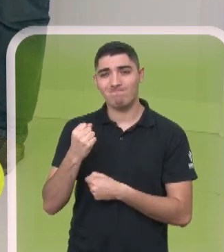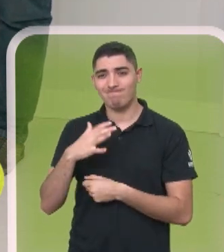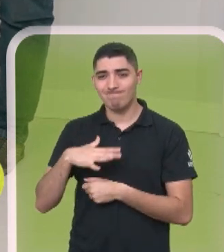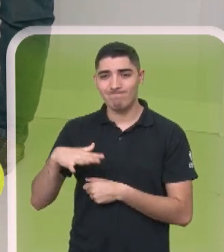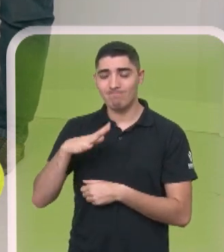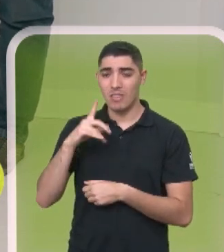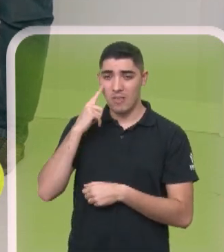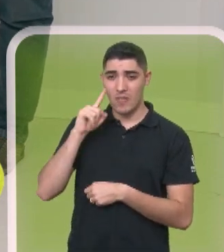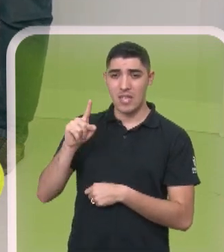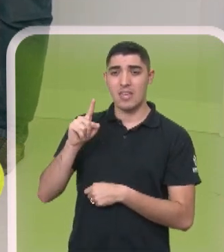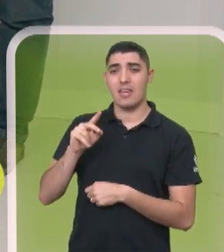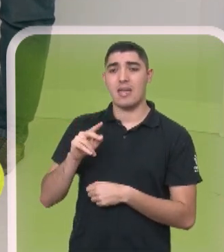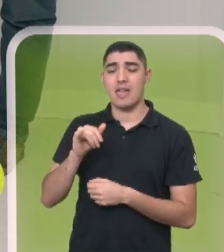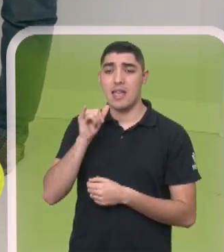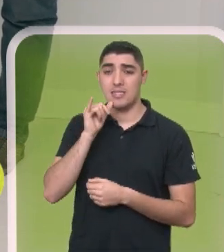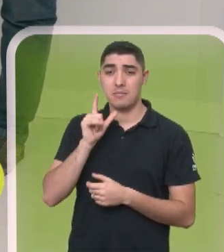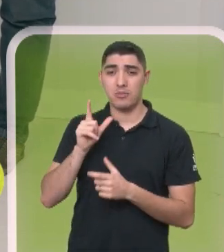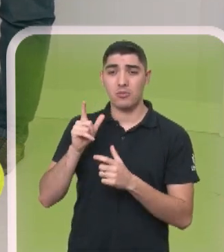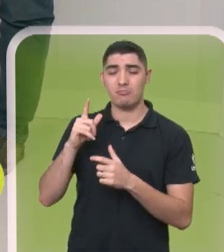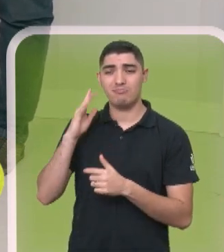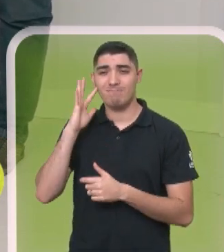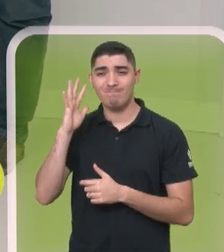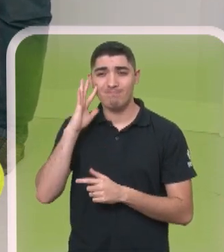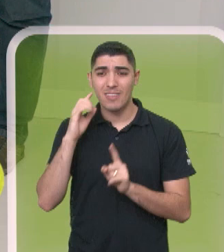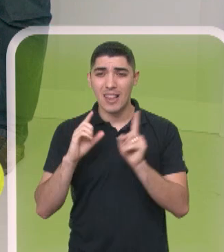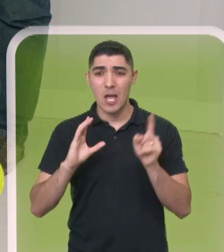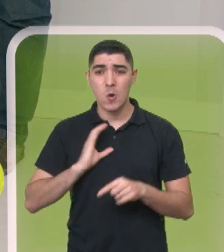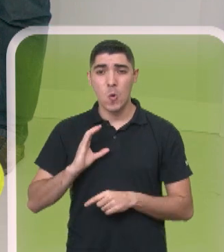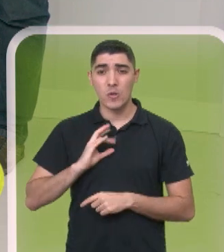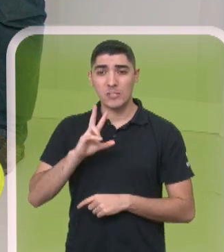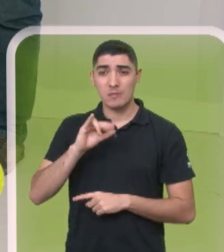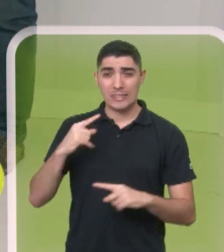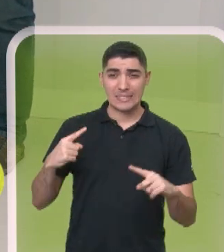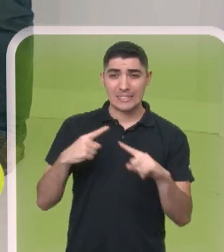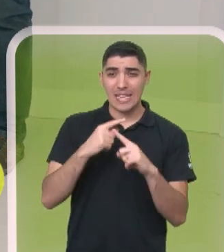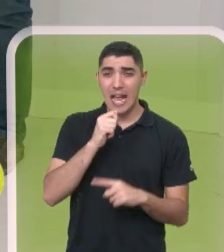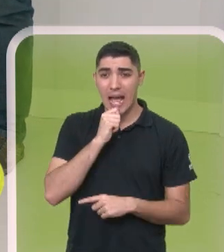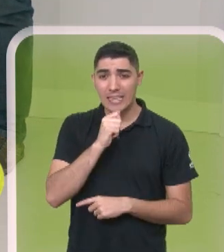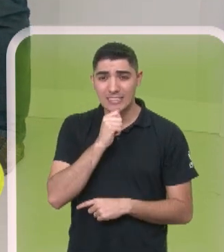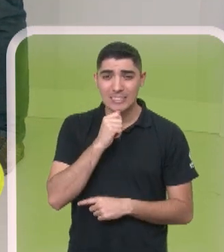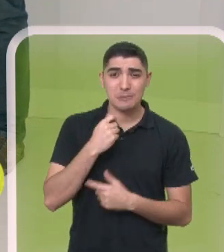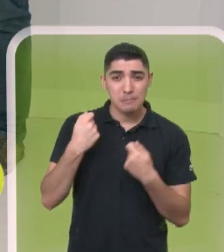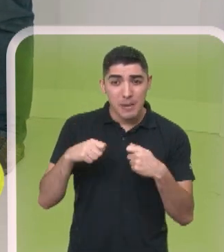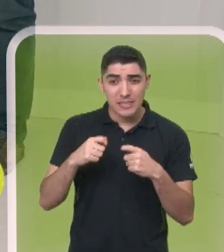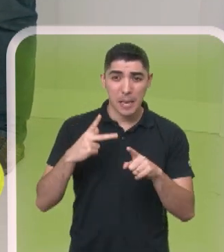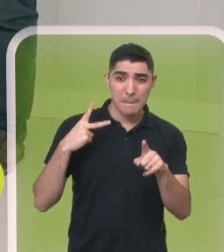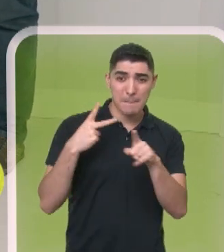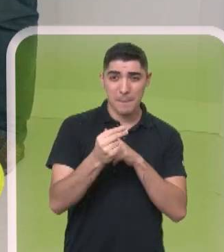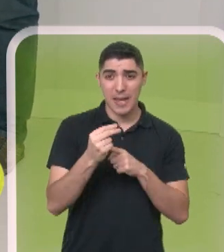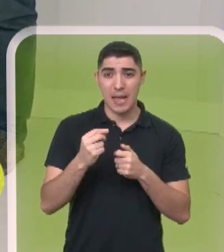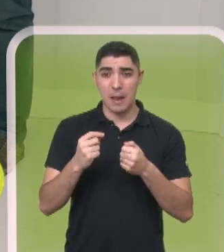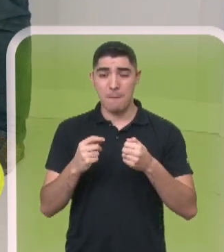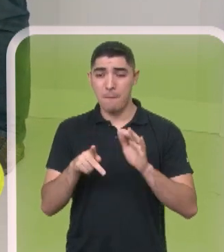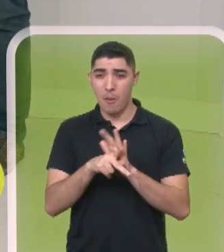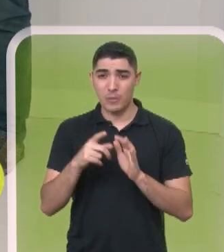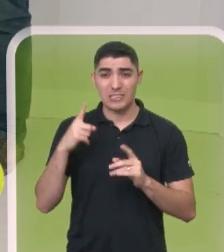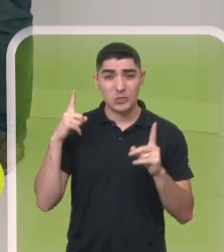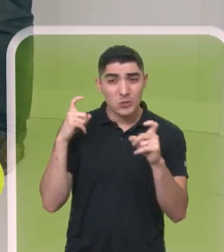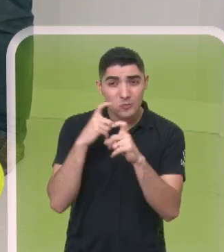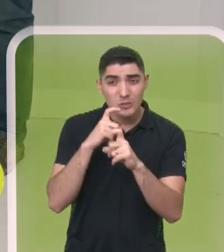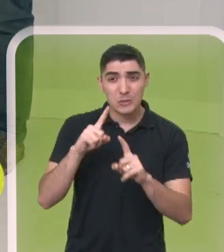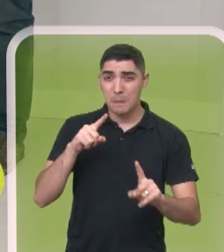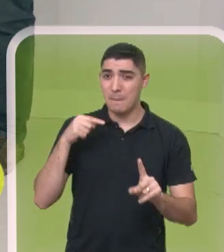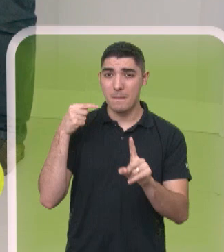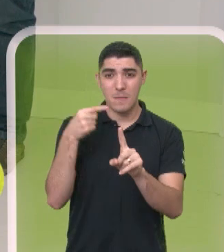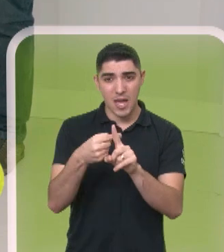ginásio do Tênis Clube, ele parar de pensar no Corinthians, que é o jogo decisivo, é um jogo que precisa vencer, é um jogo que, teoricamente, é mais difícil